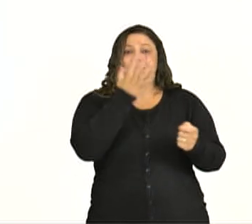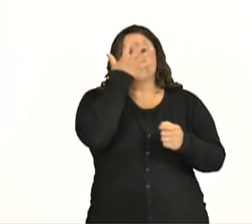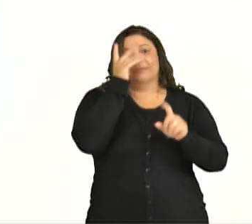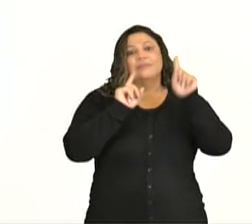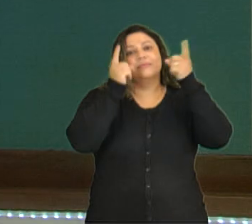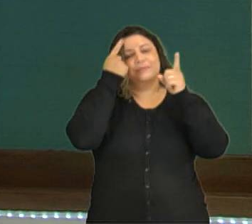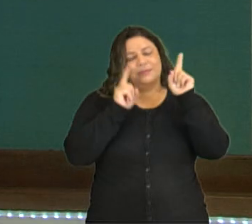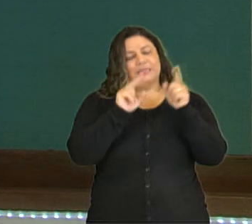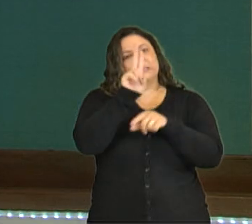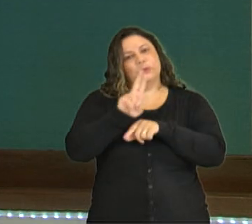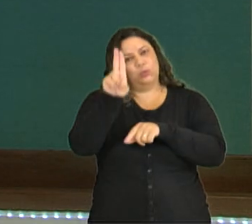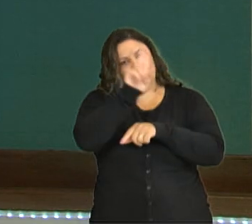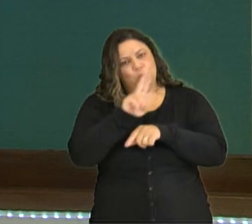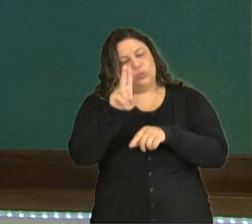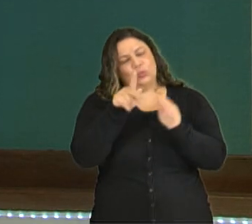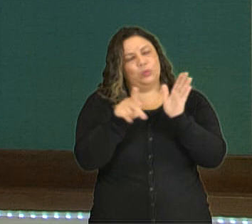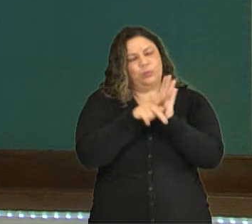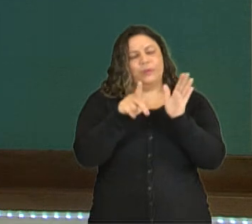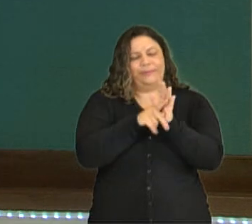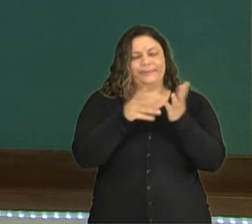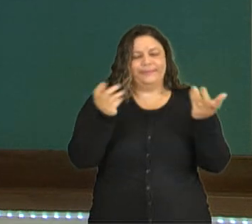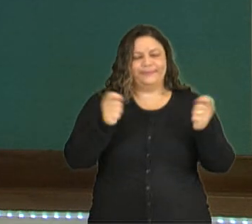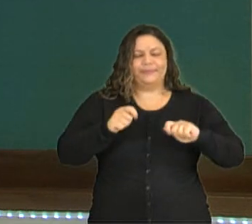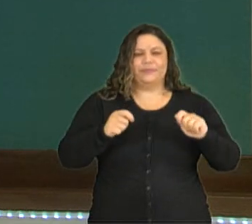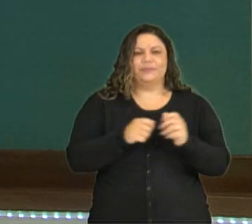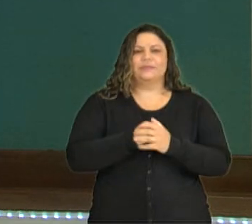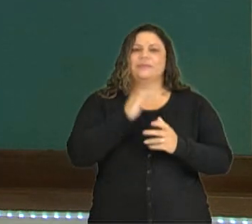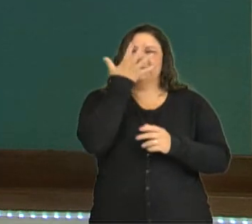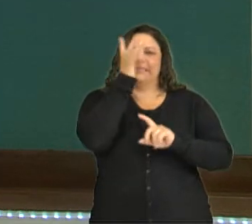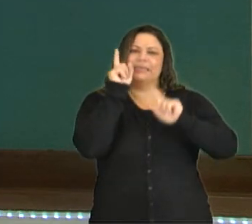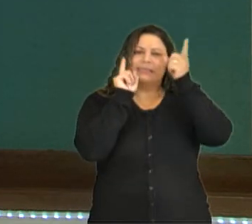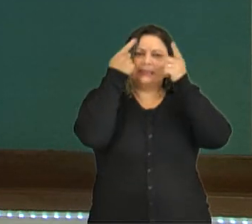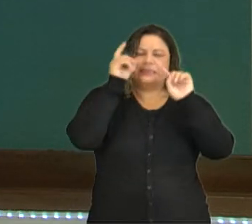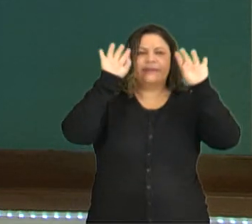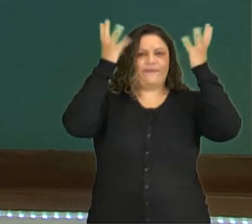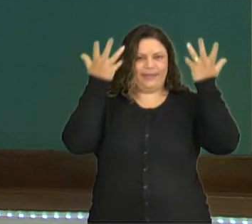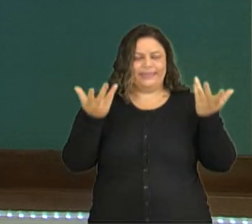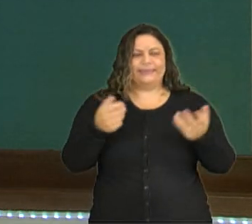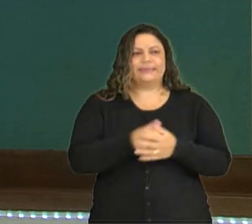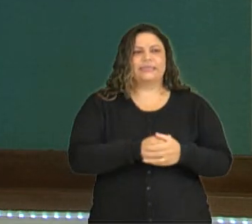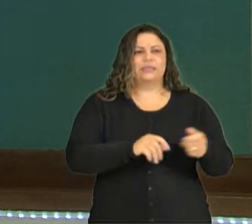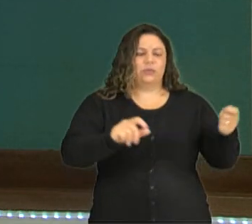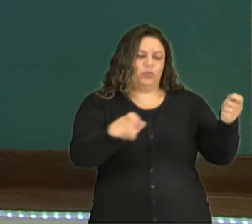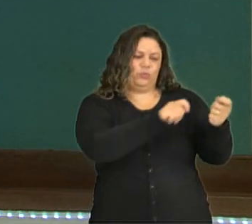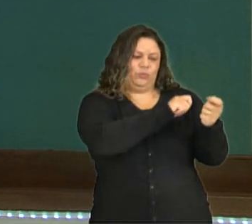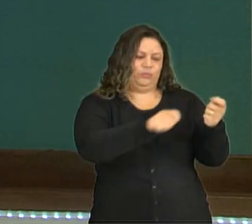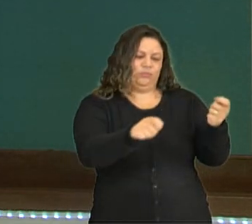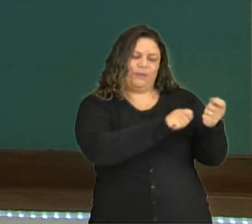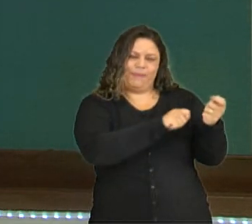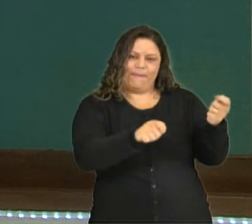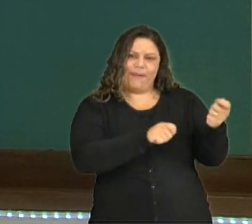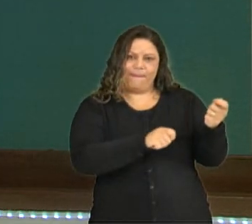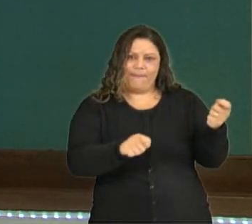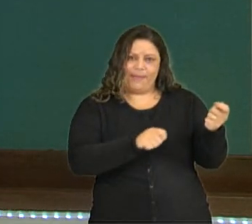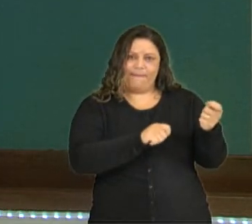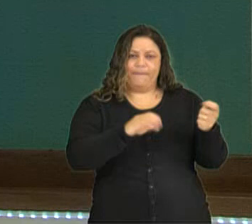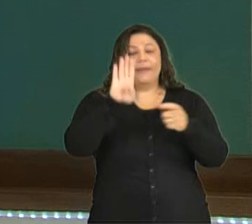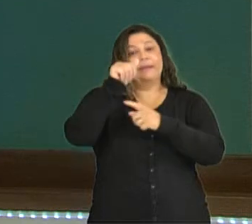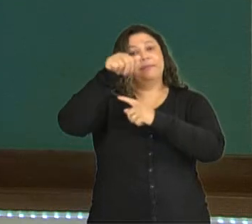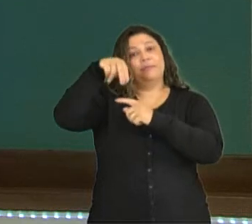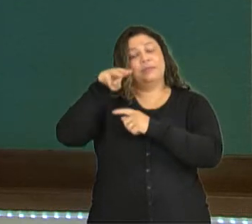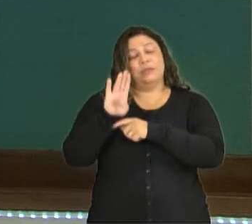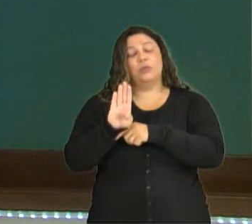desses são utilizados como instrumentos de bateria de carnaval, olha que legal. Aí tem o reco-reco, que é um rolo de bambu seco com